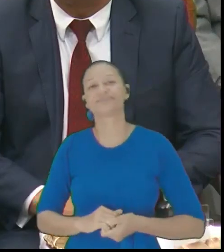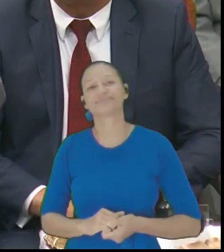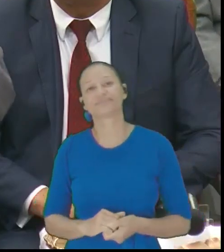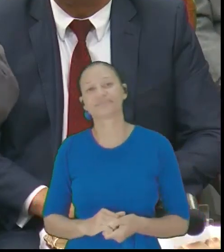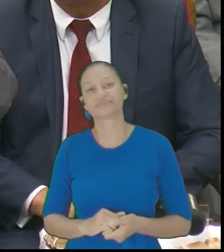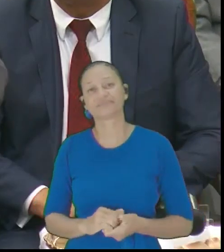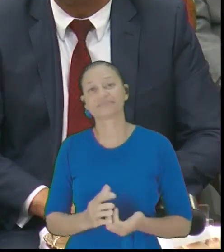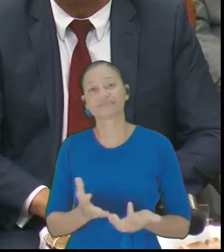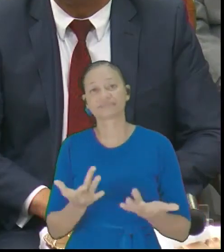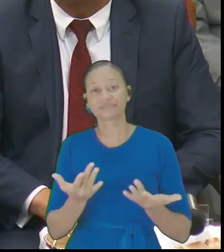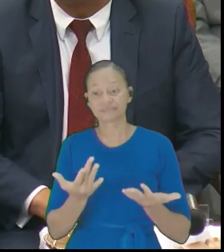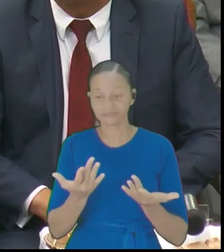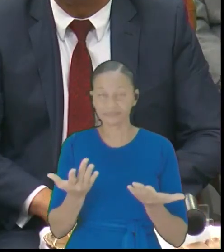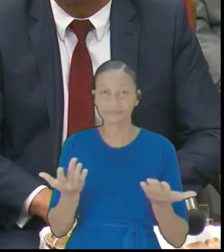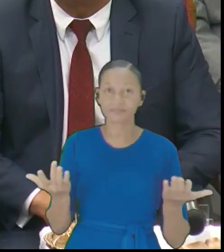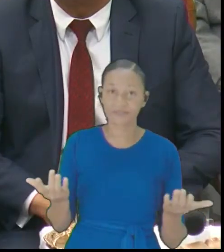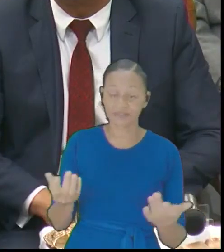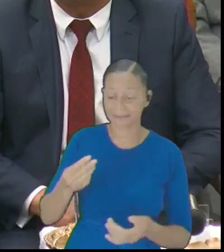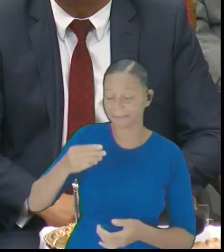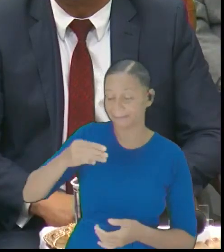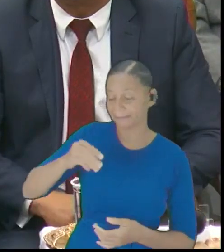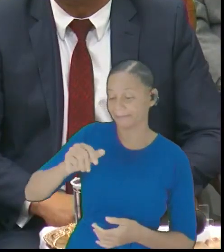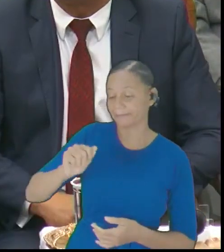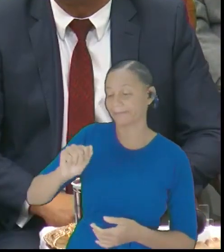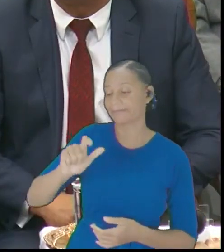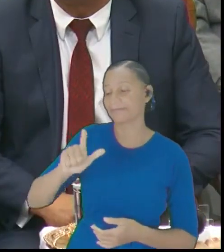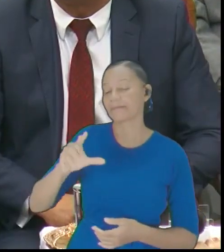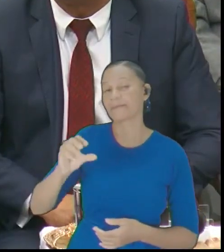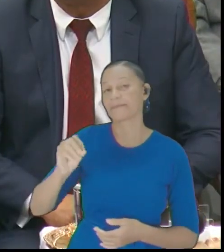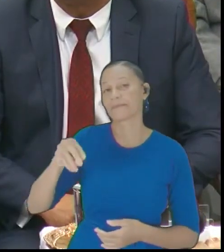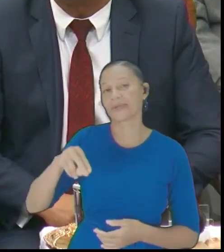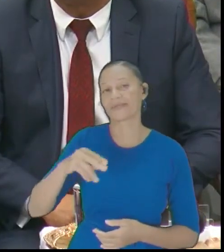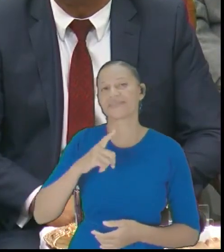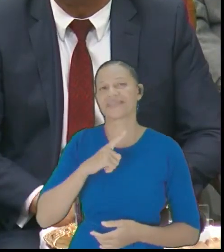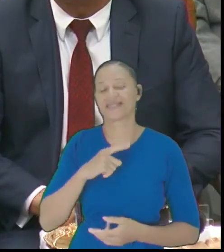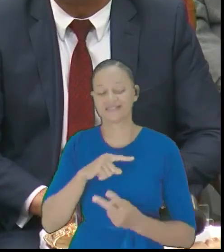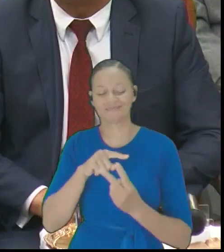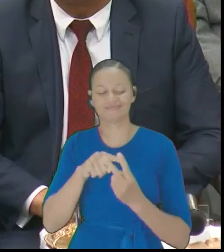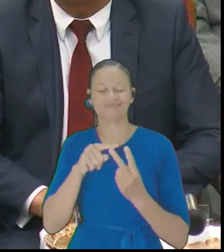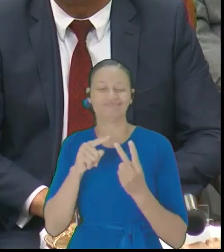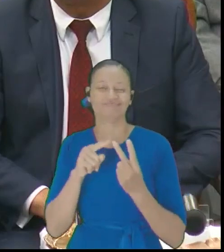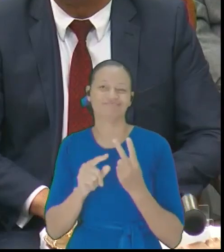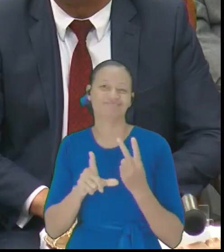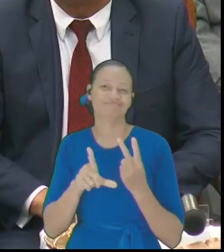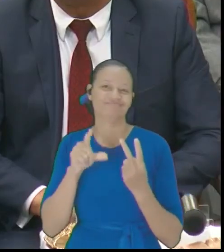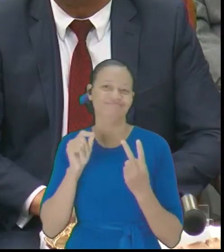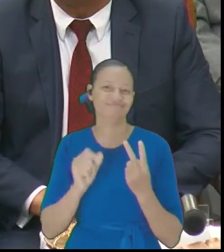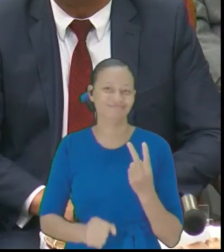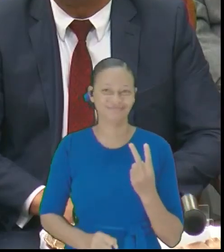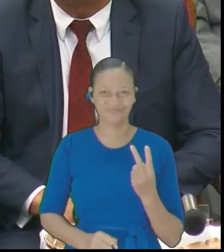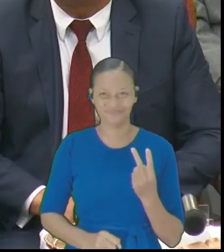Olha para isso. Malco agora tinha 2 opções.